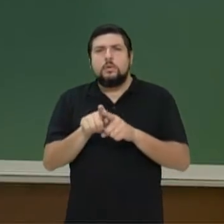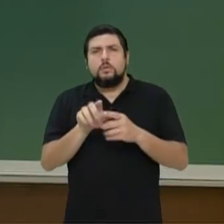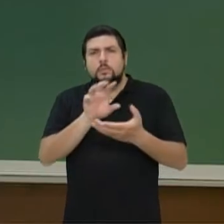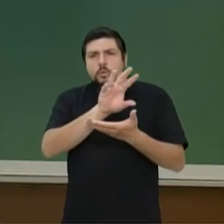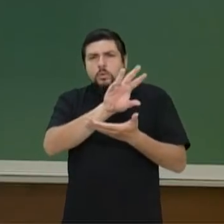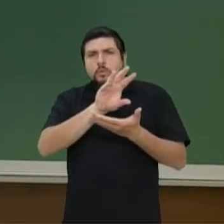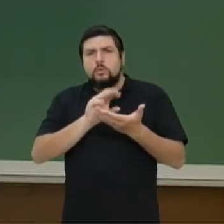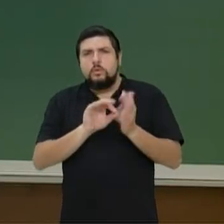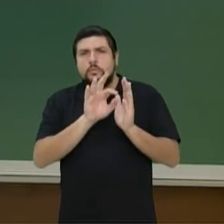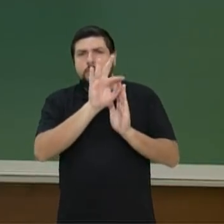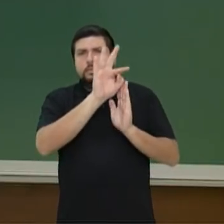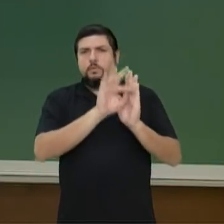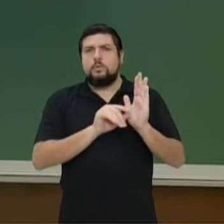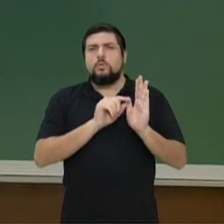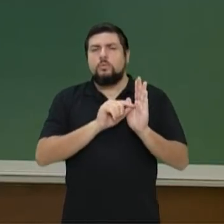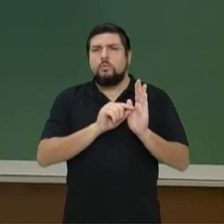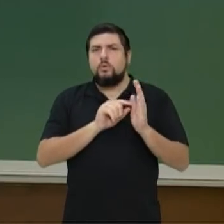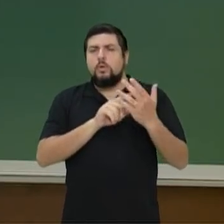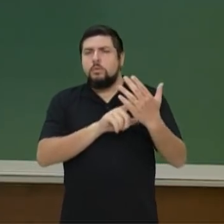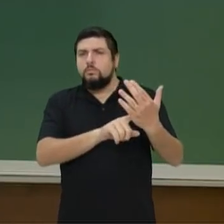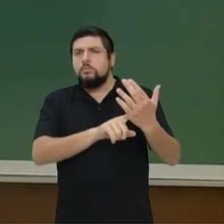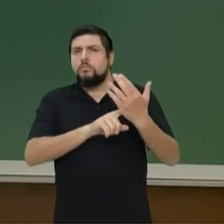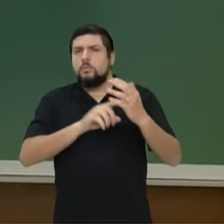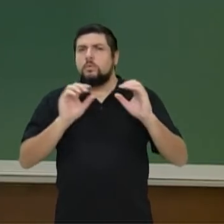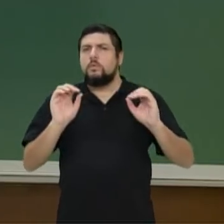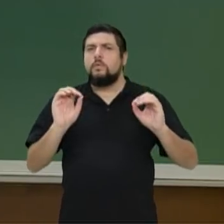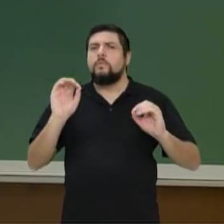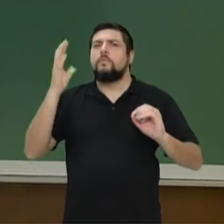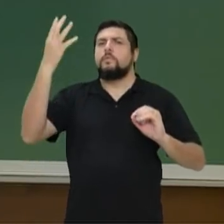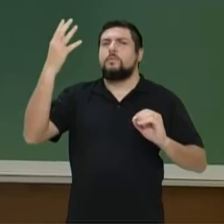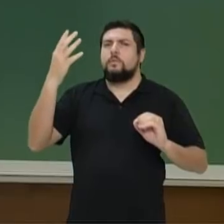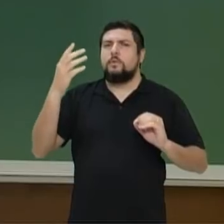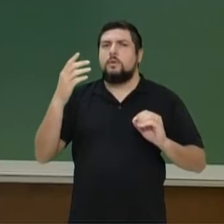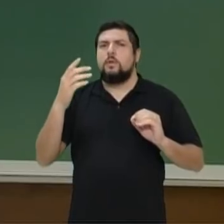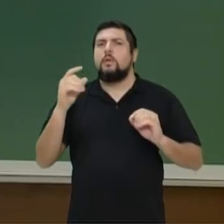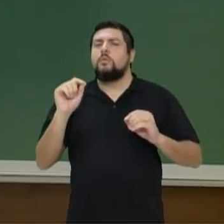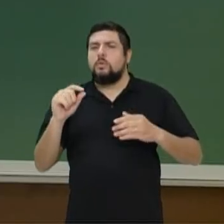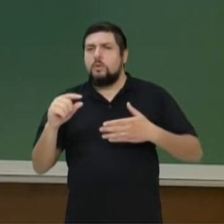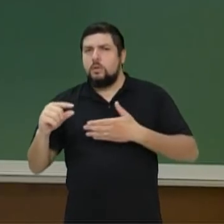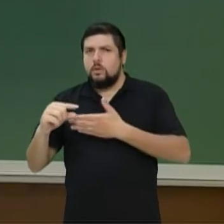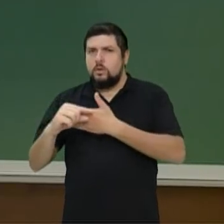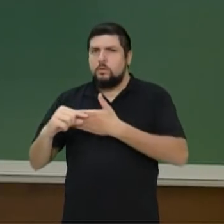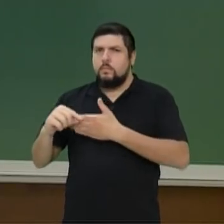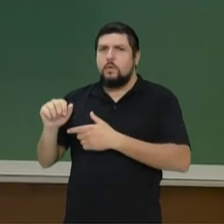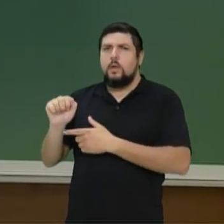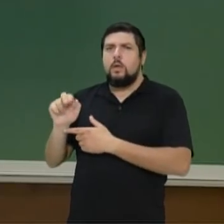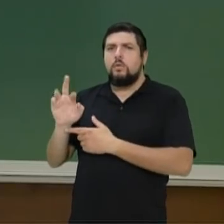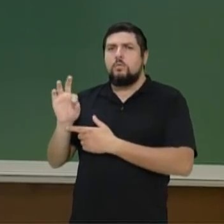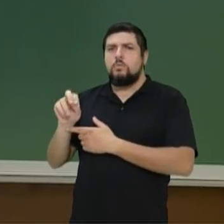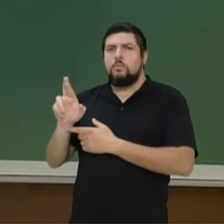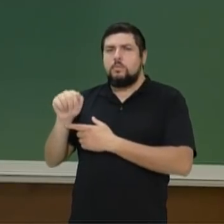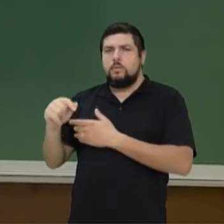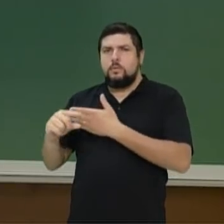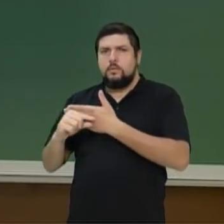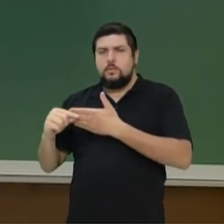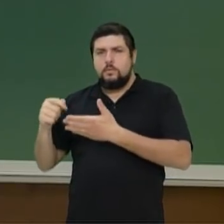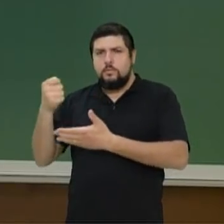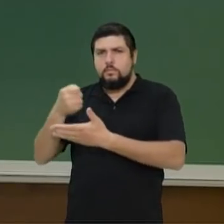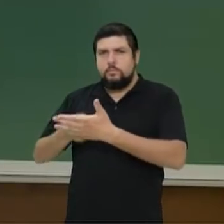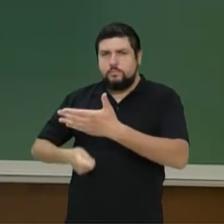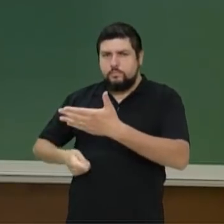que apresentam fatos relatados pela autora, né? A autora ali da reportagem.